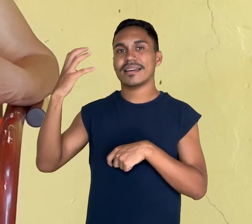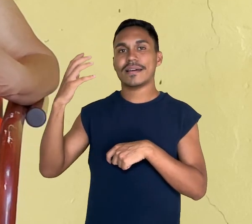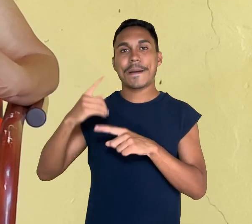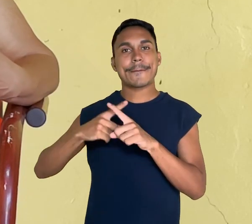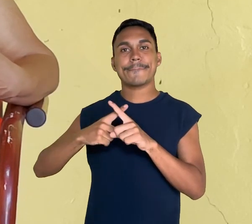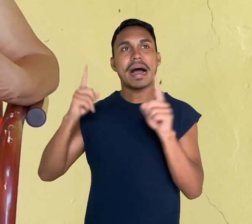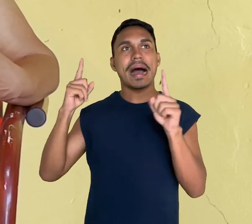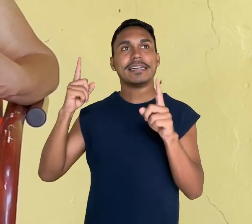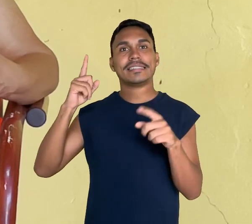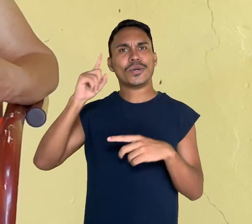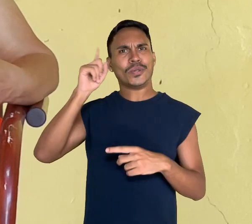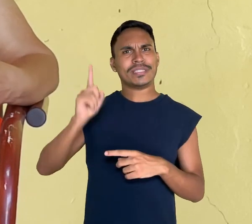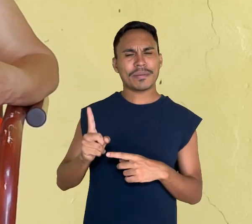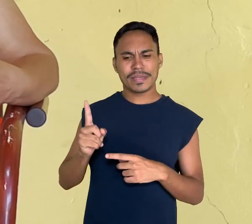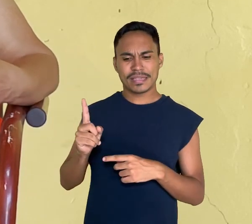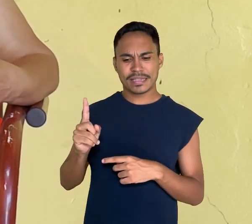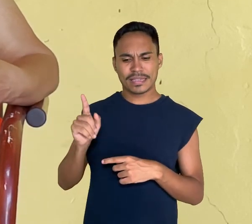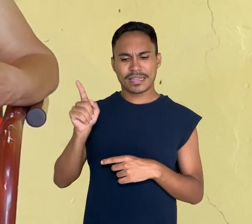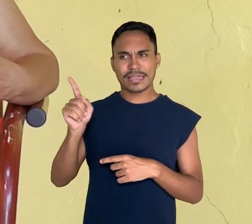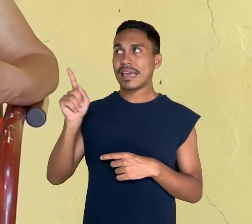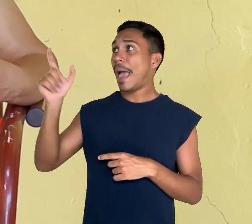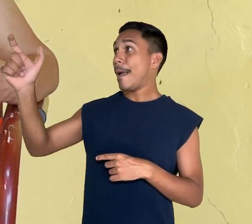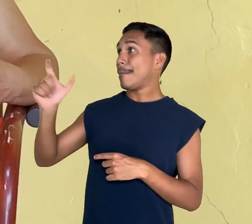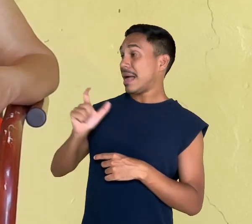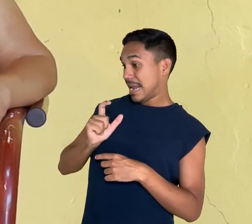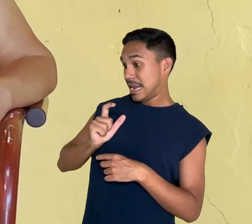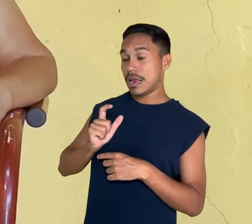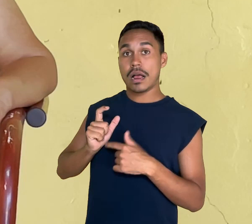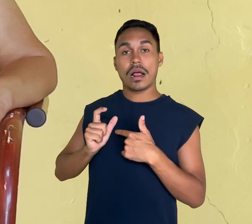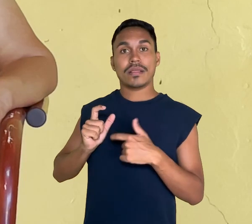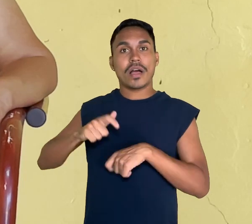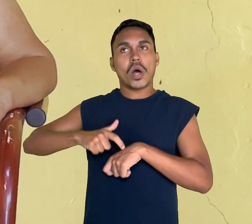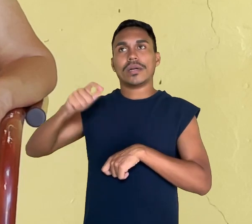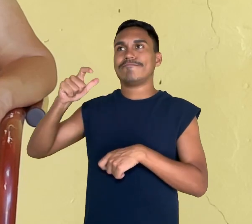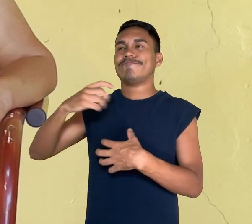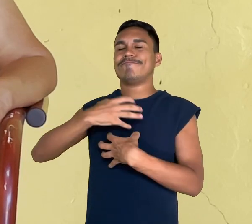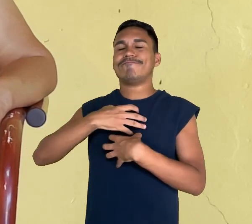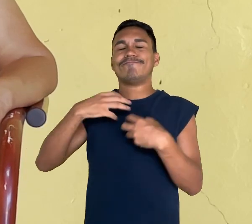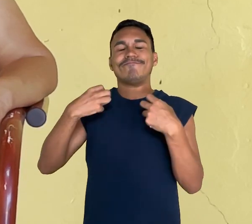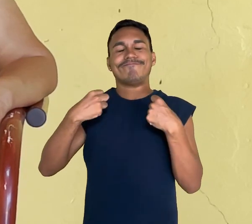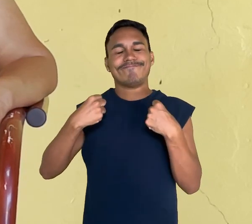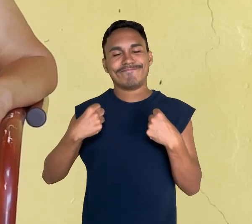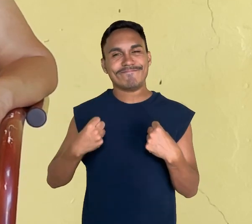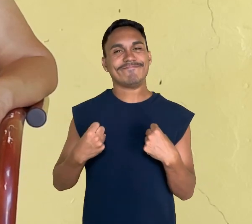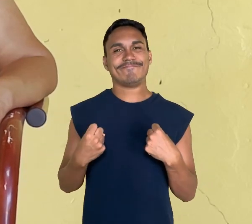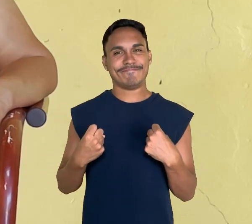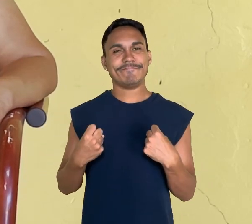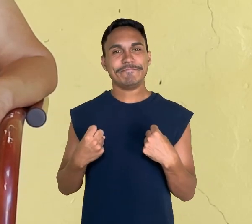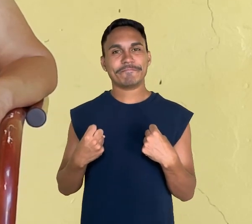acompanhando. Só que eu não sabia que essa palavra mestre, ela tinha tanto peso. E na hora eu senti um fardo muito grande na minha